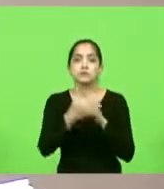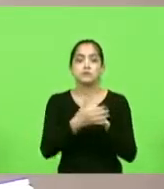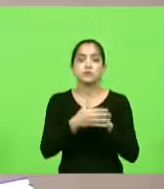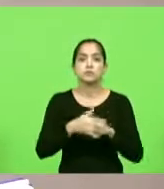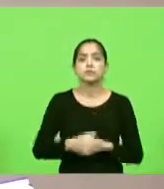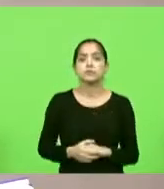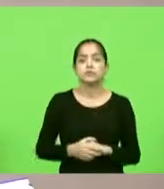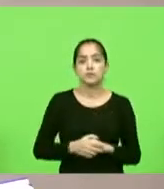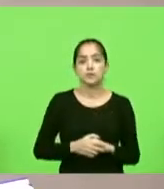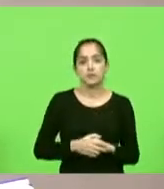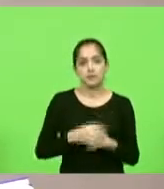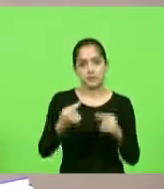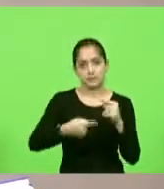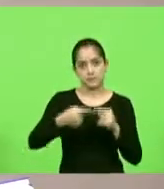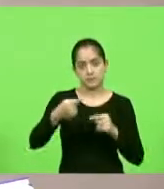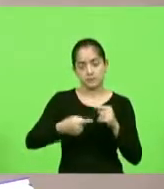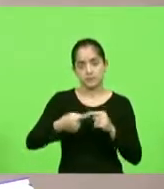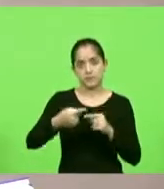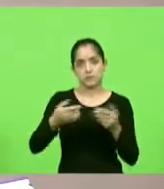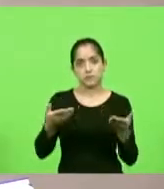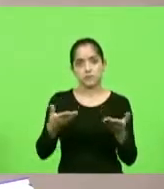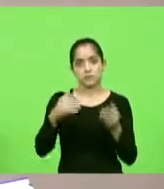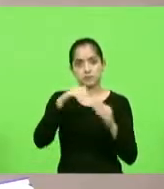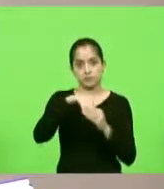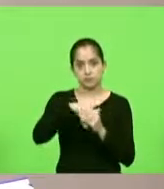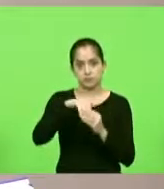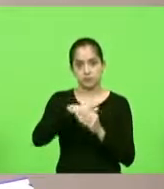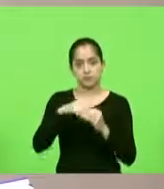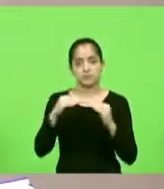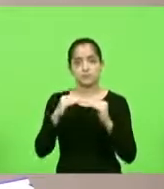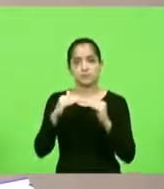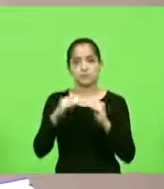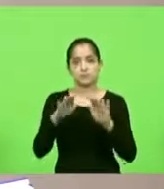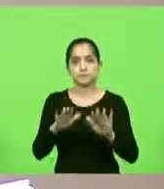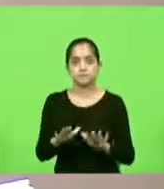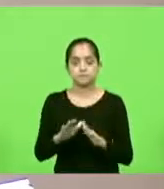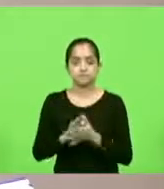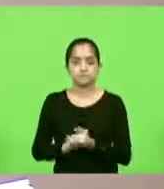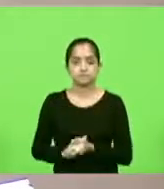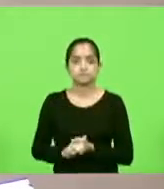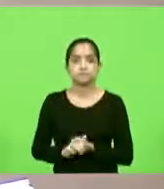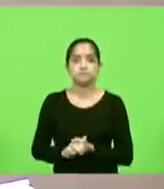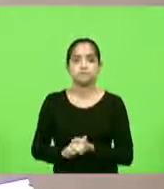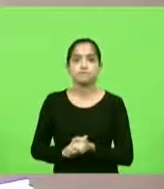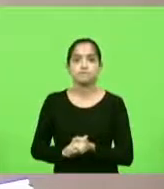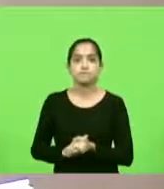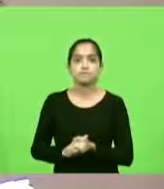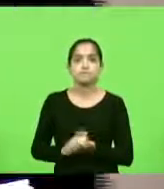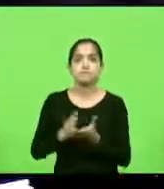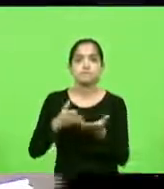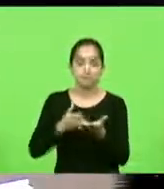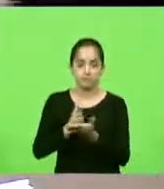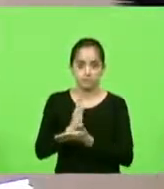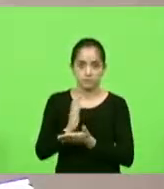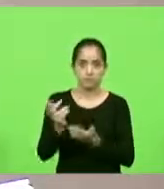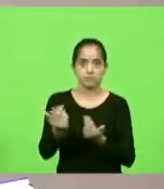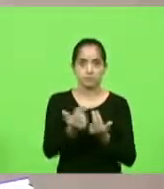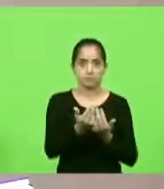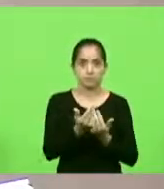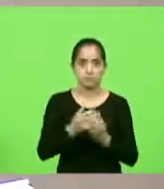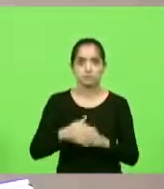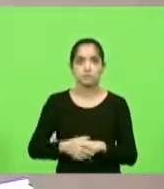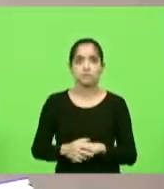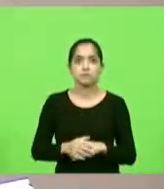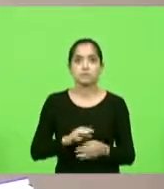Em discussão. Não havendo quem queira discutir, em votação. Deputados que aprovam, permaneçam como se encontram. Aprovado por